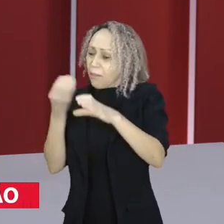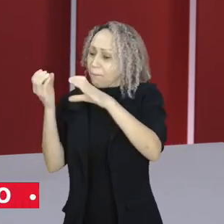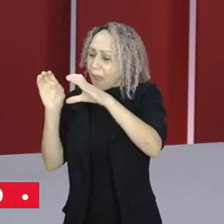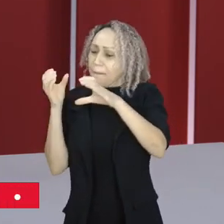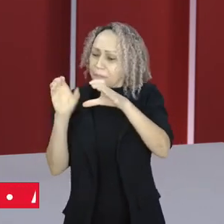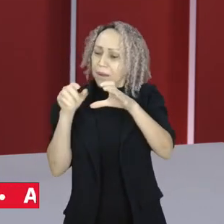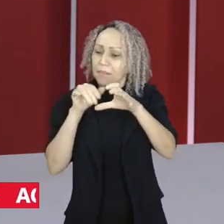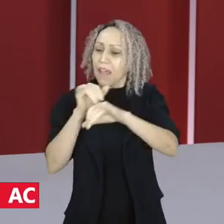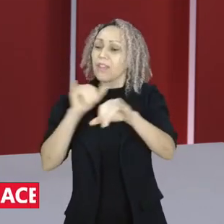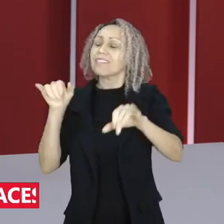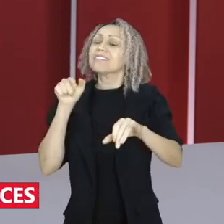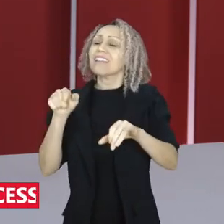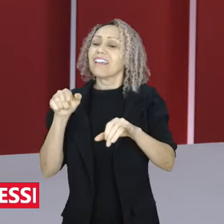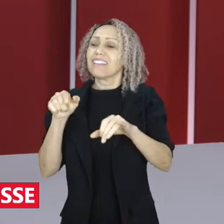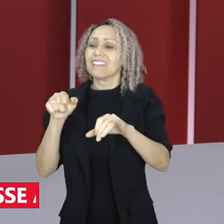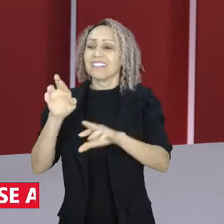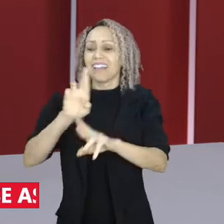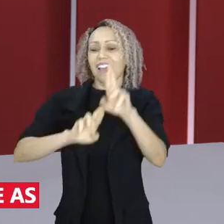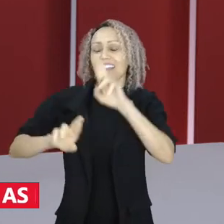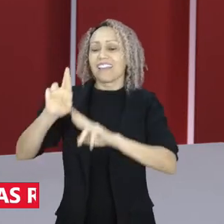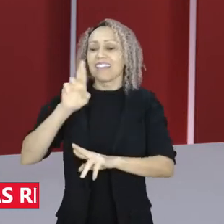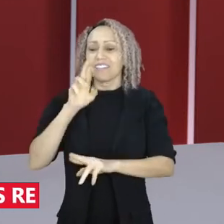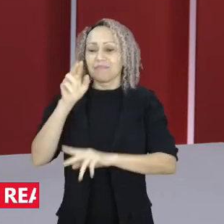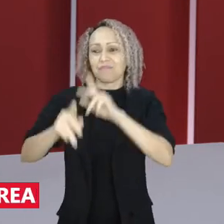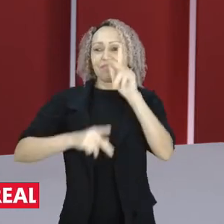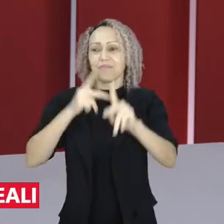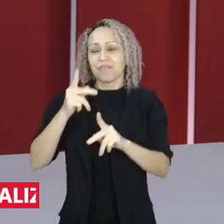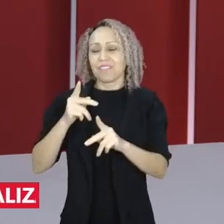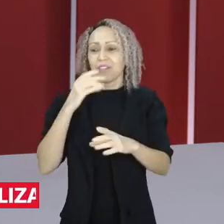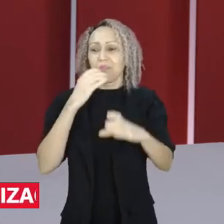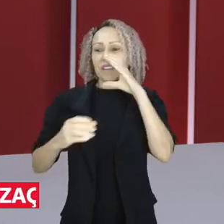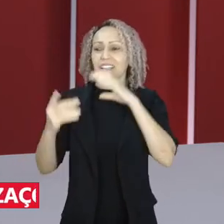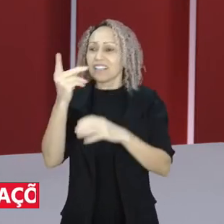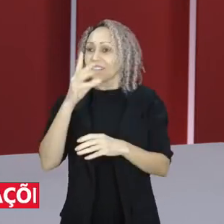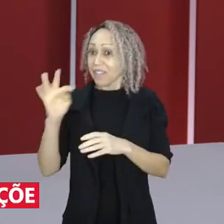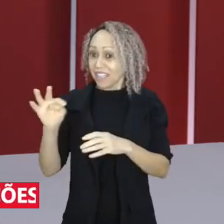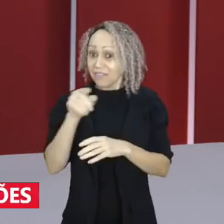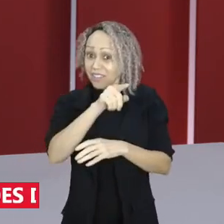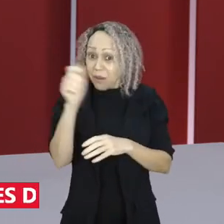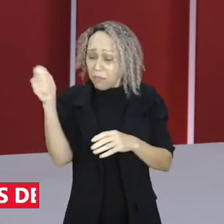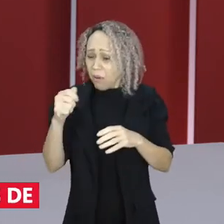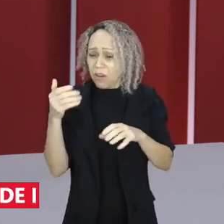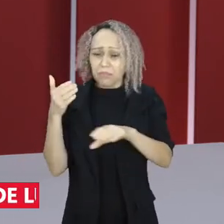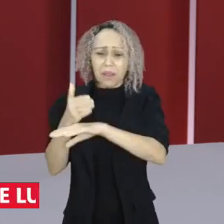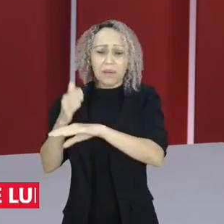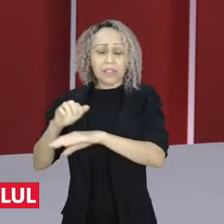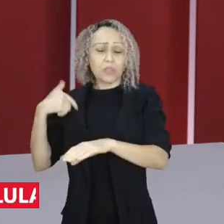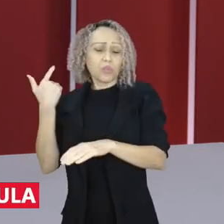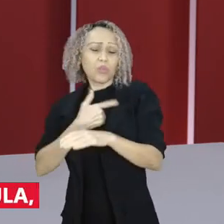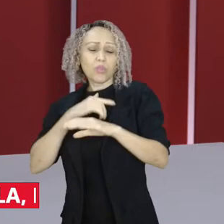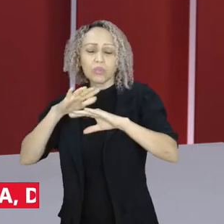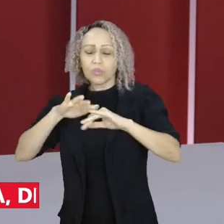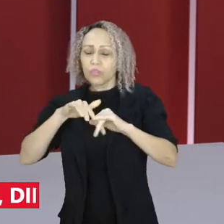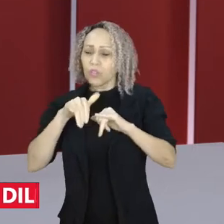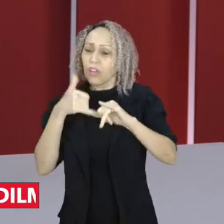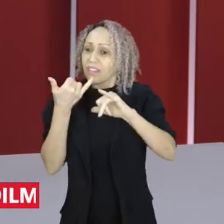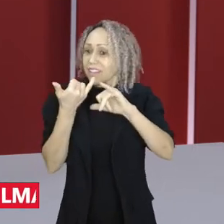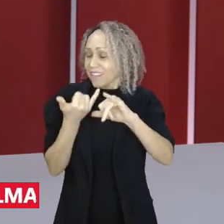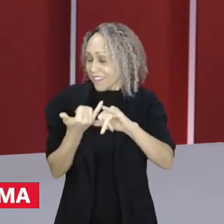para rede de povo de comunicação do PT então você pode acessar todos os nossos canais pelo nosso site